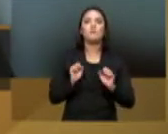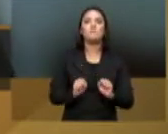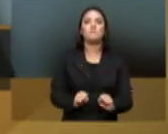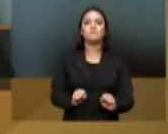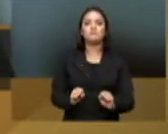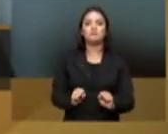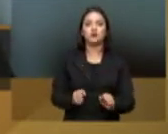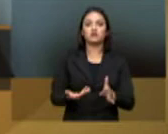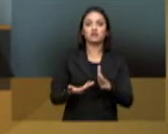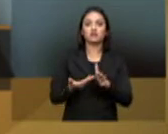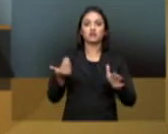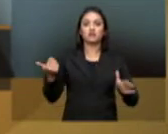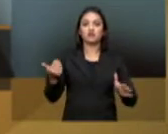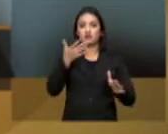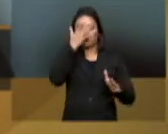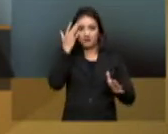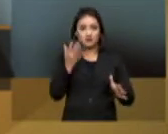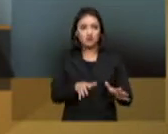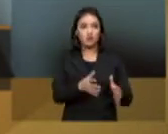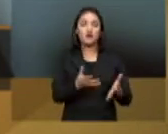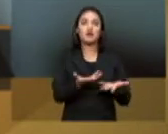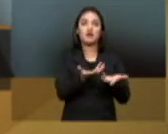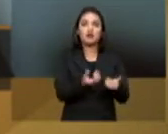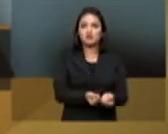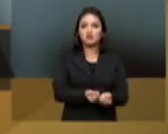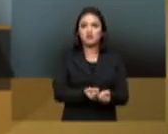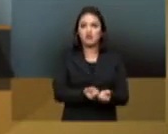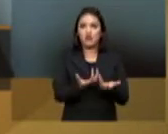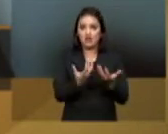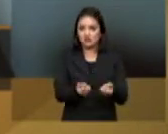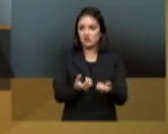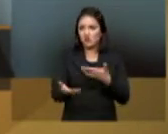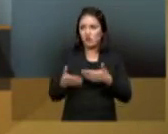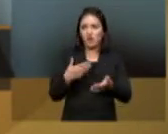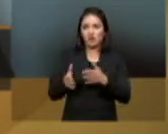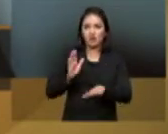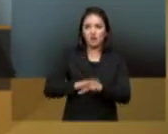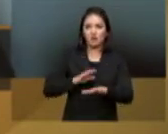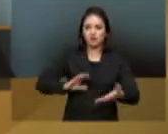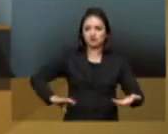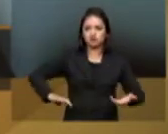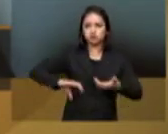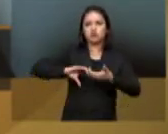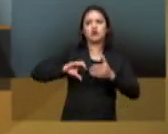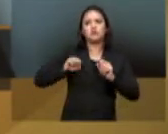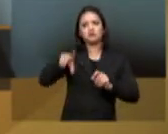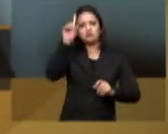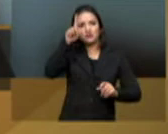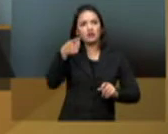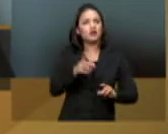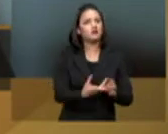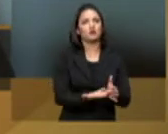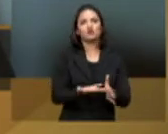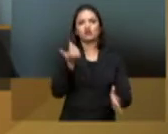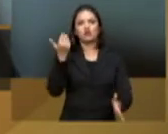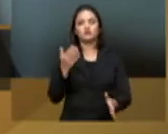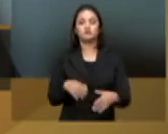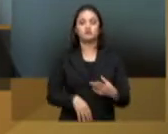que a recebeu a qualquer momento por decisão do Congresso, soberano. Segundo, o Congresso